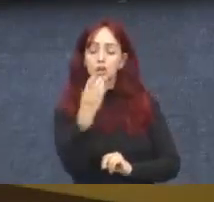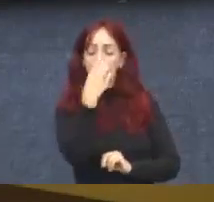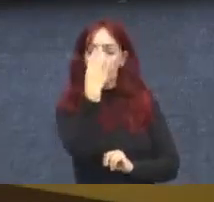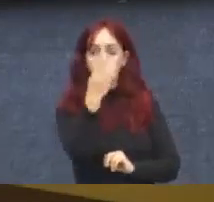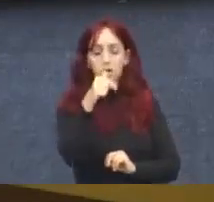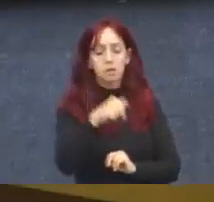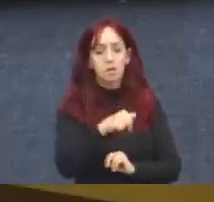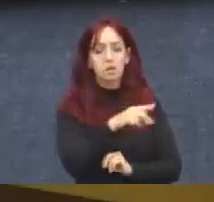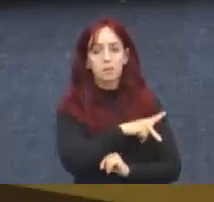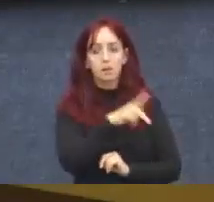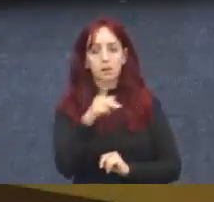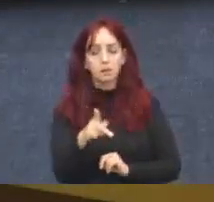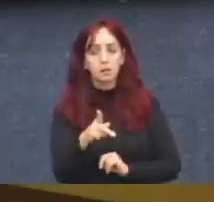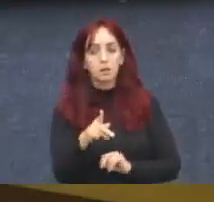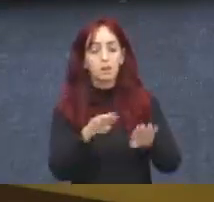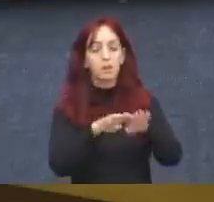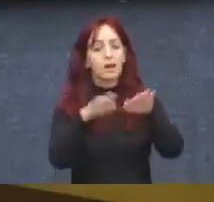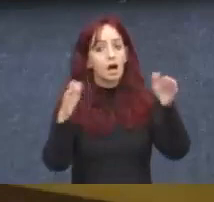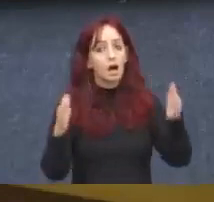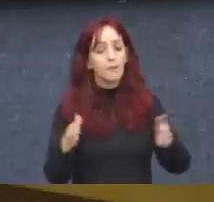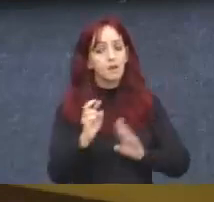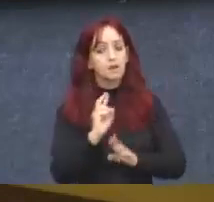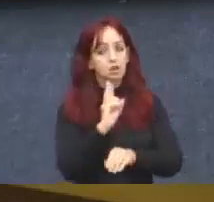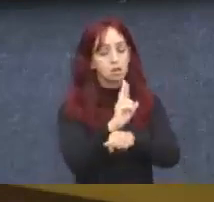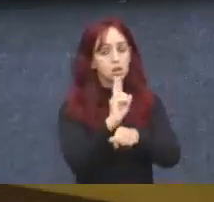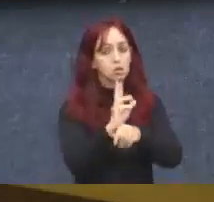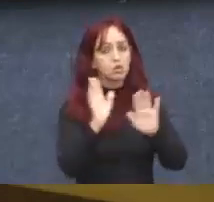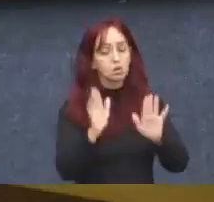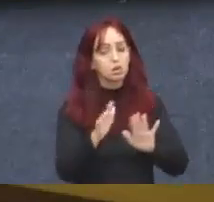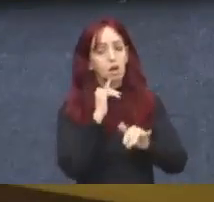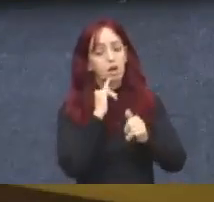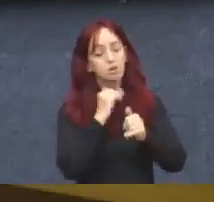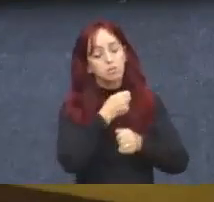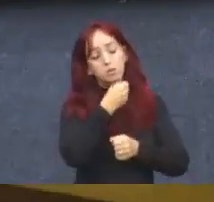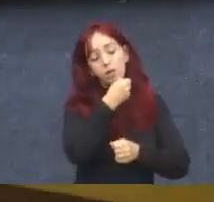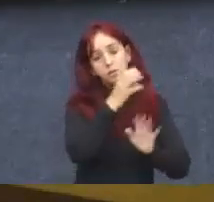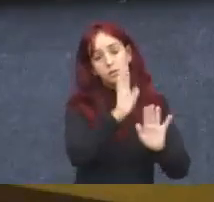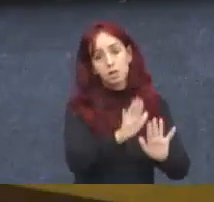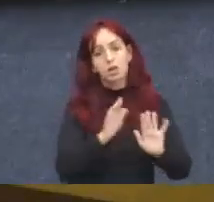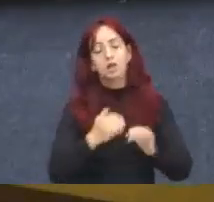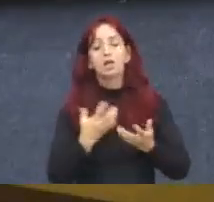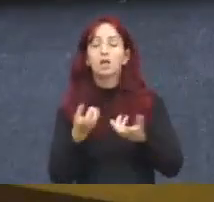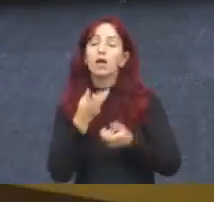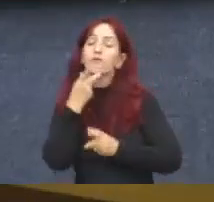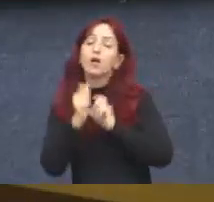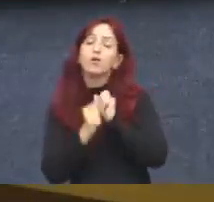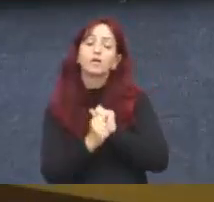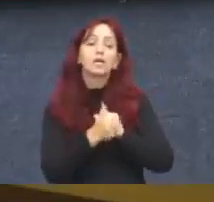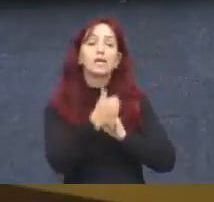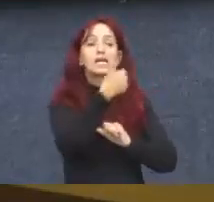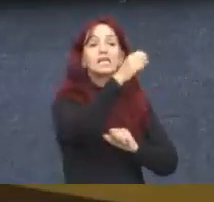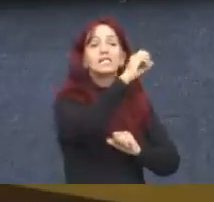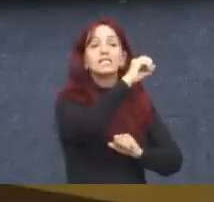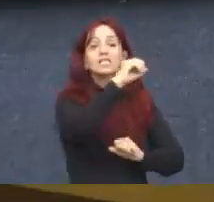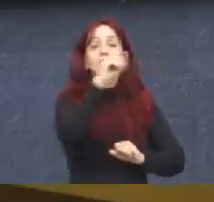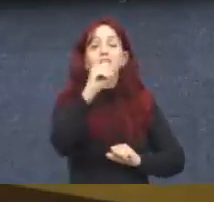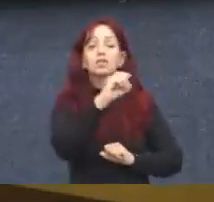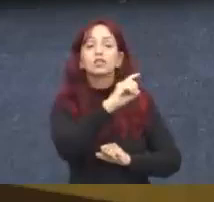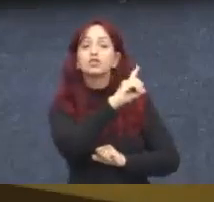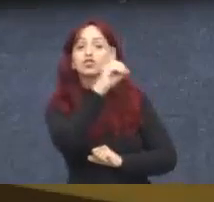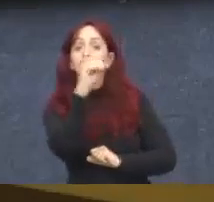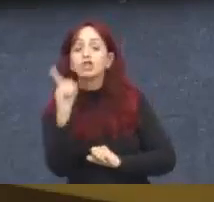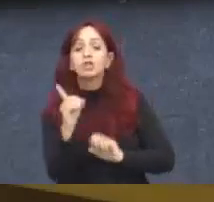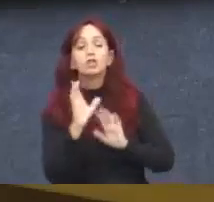Câmara Municipal e a mesa diretora, inclusive até já deu uma entrevista. Mas eu quero falar sobre os 100 dias do desgoverno